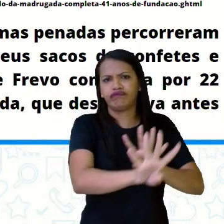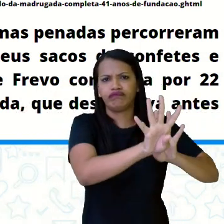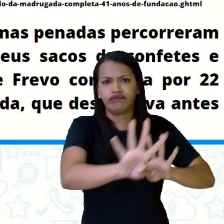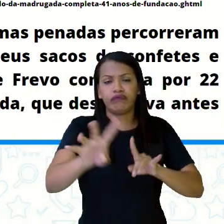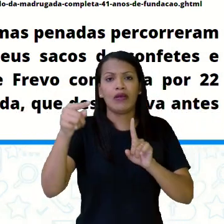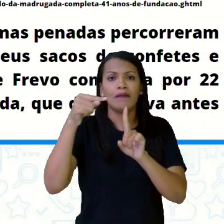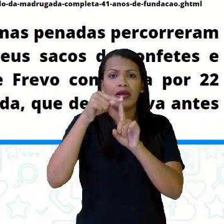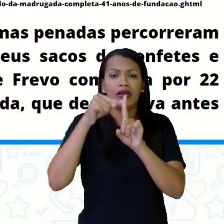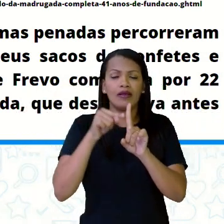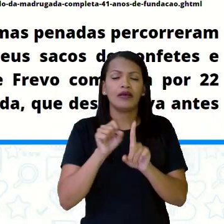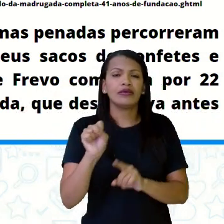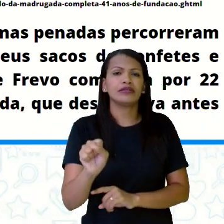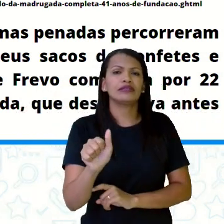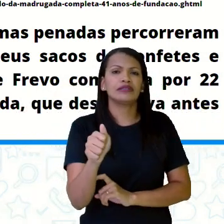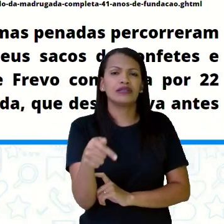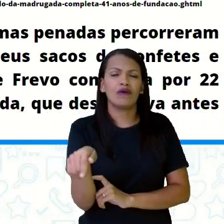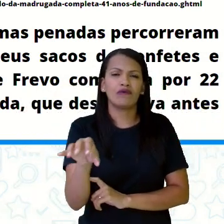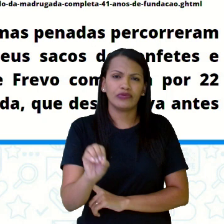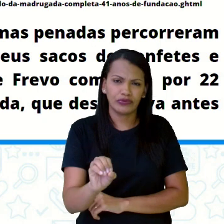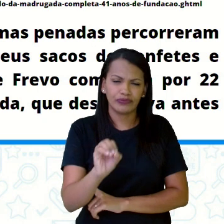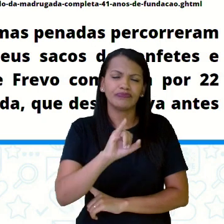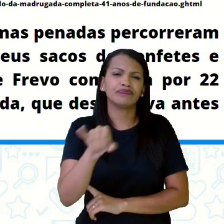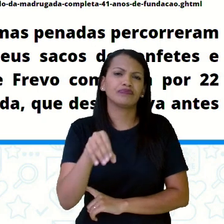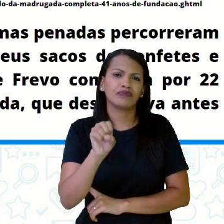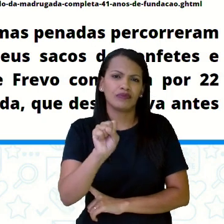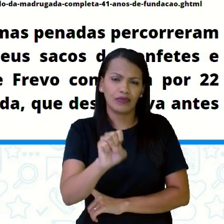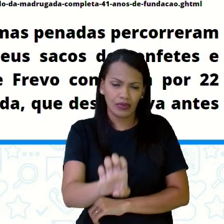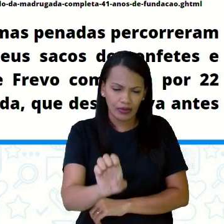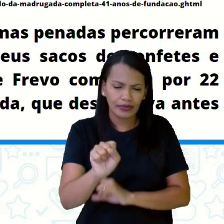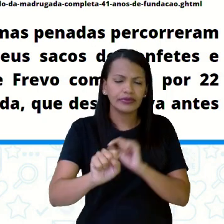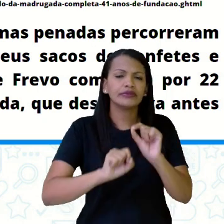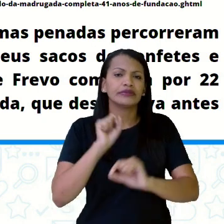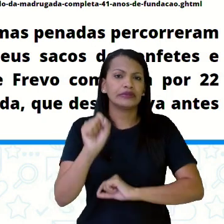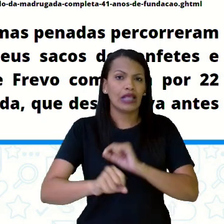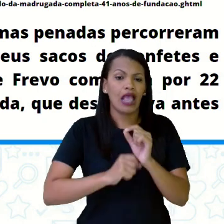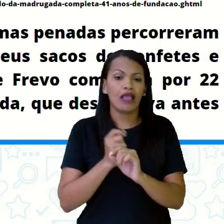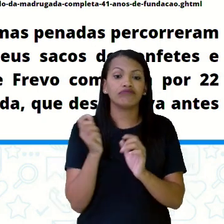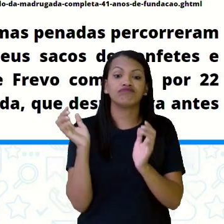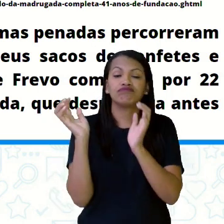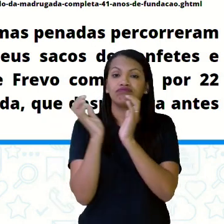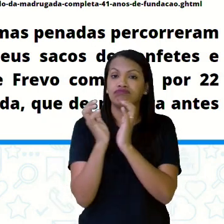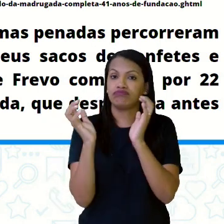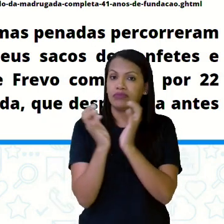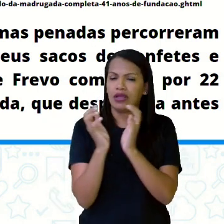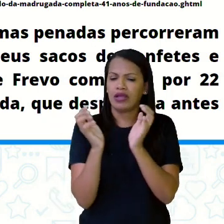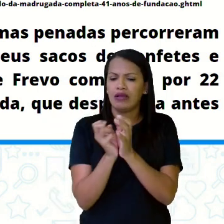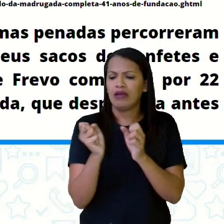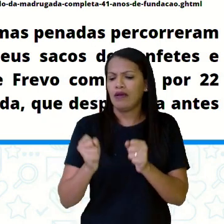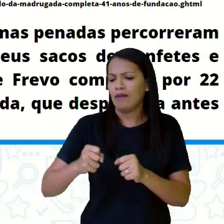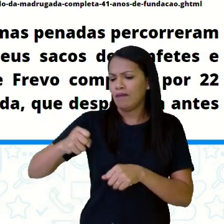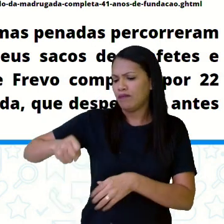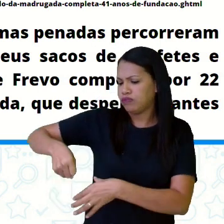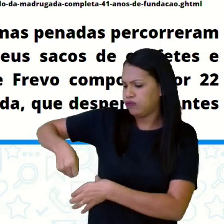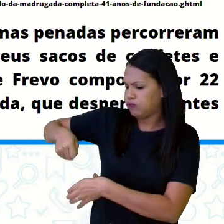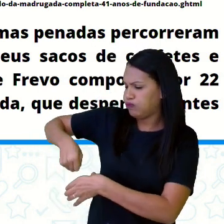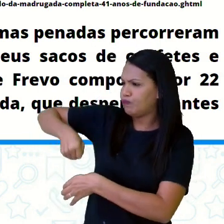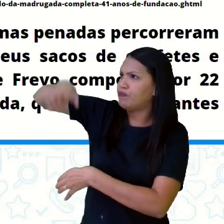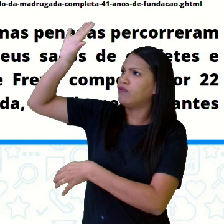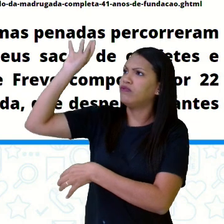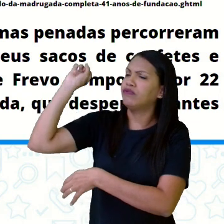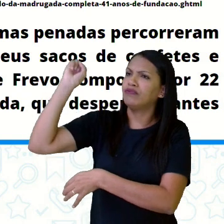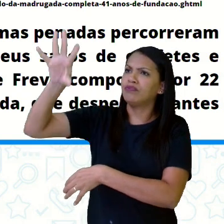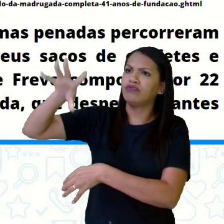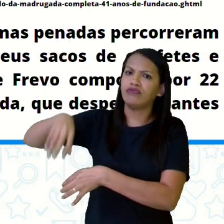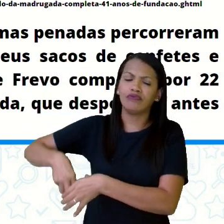José, a área central do Recife. Com seus sacos de confetes e serpentinas, elas foram acompanhadas por uma orquestra